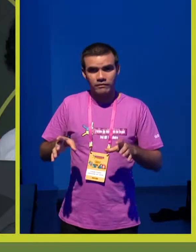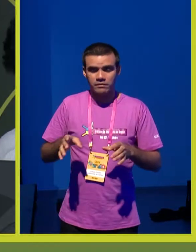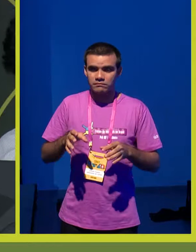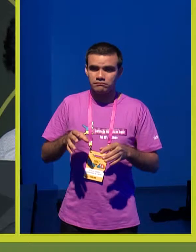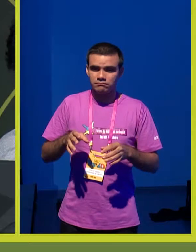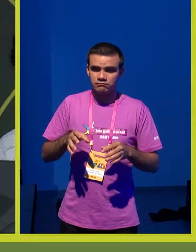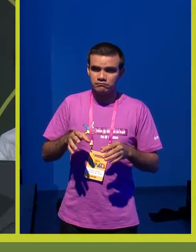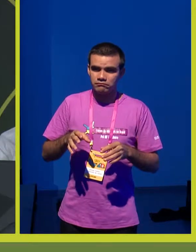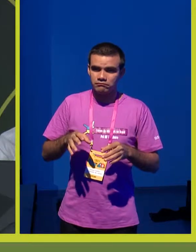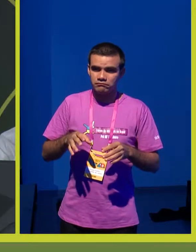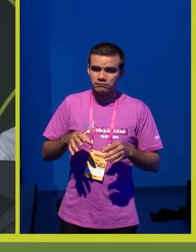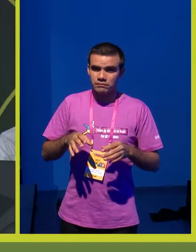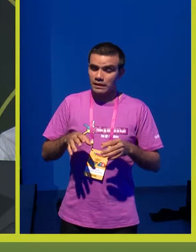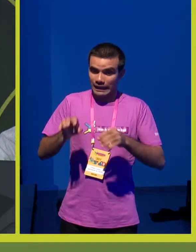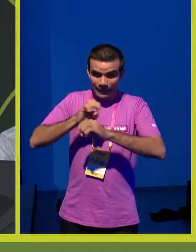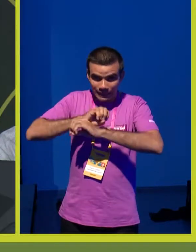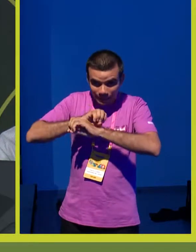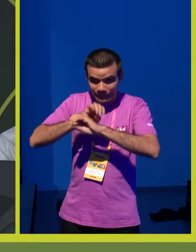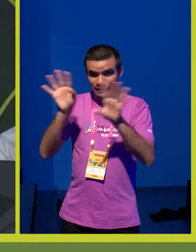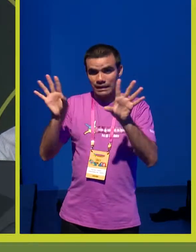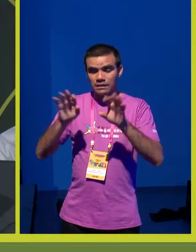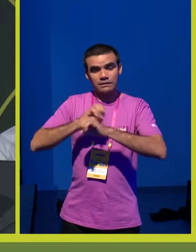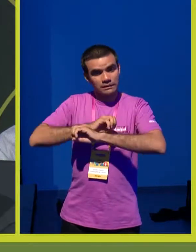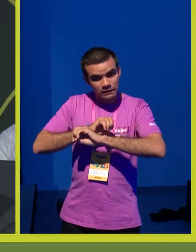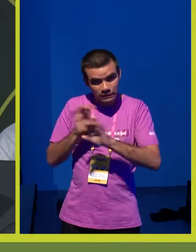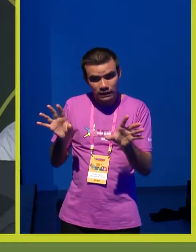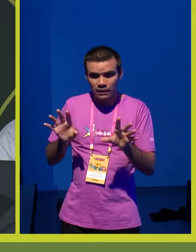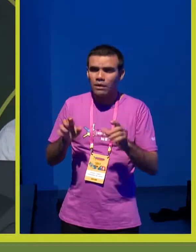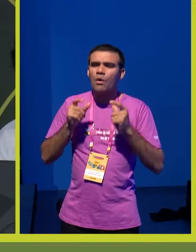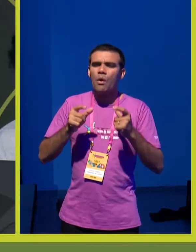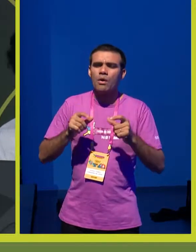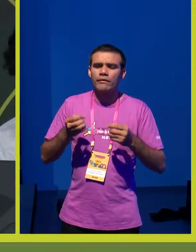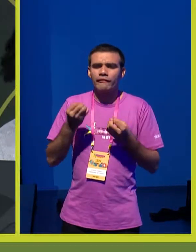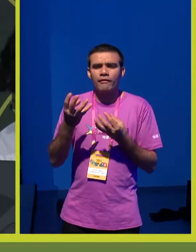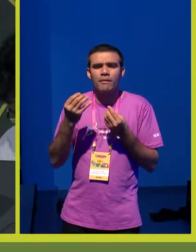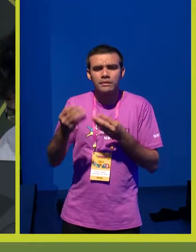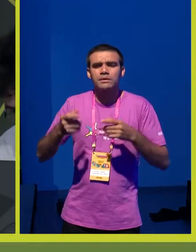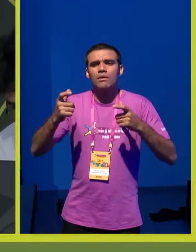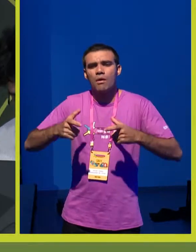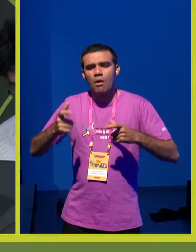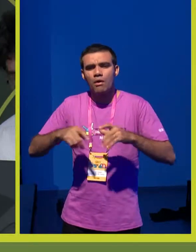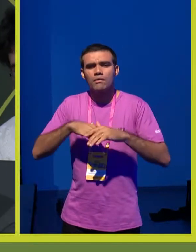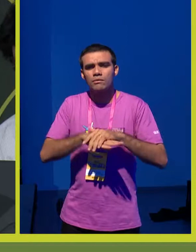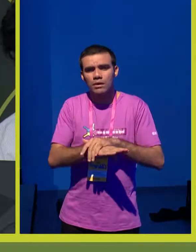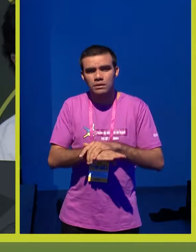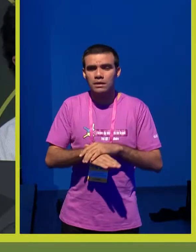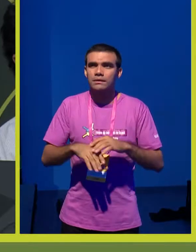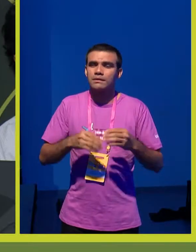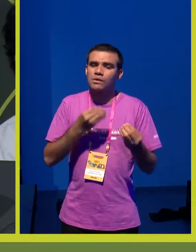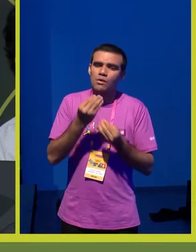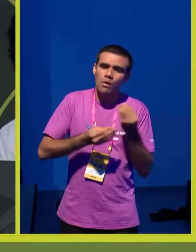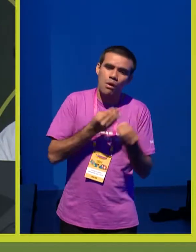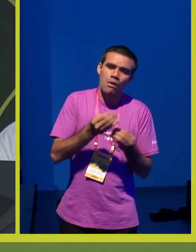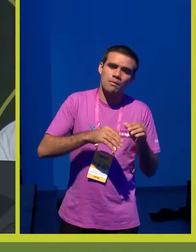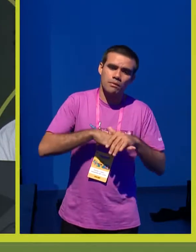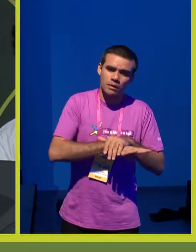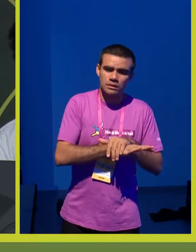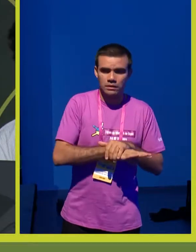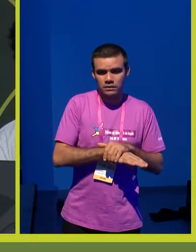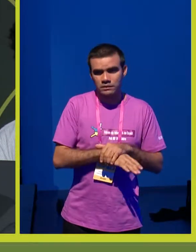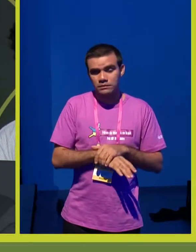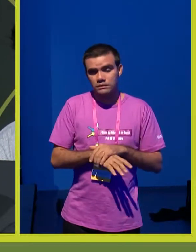e deixar claro onde essas informações estão armazenadas como estão armazenadas